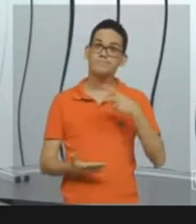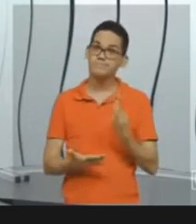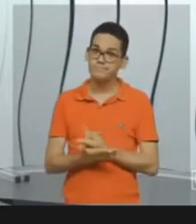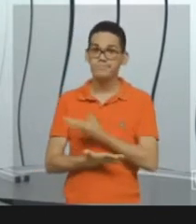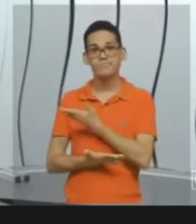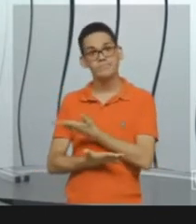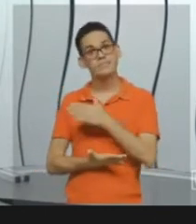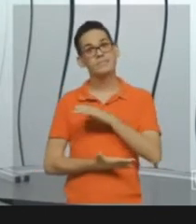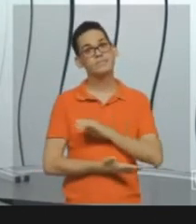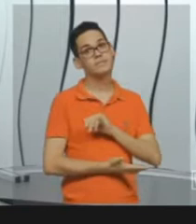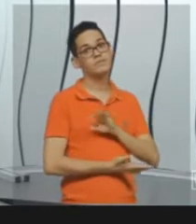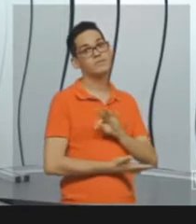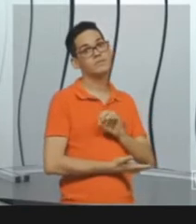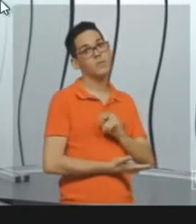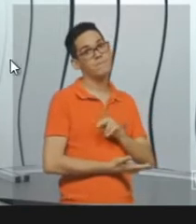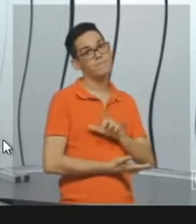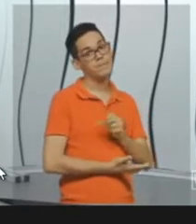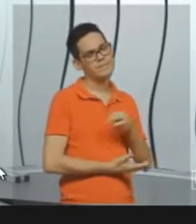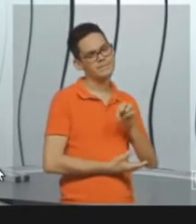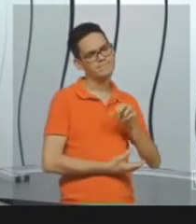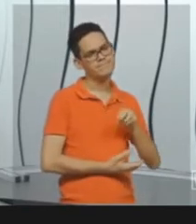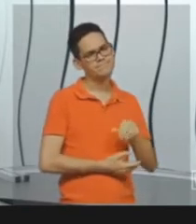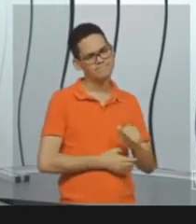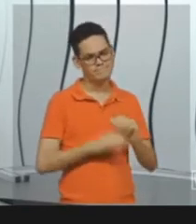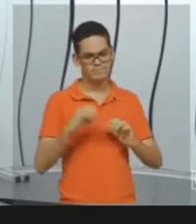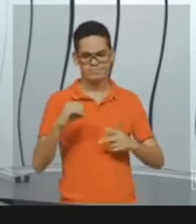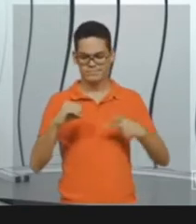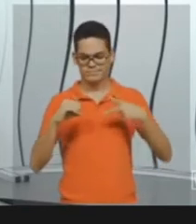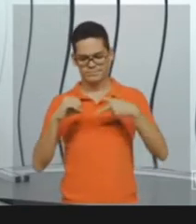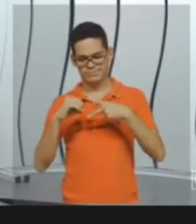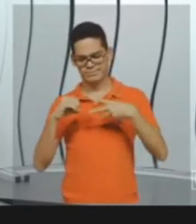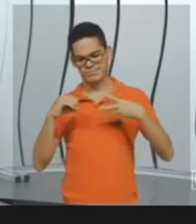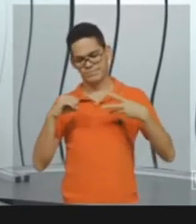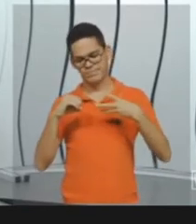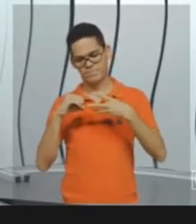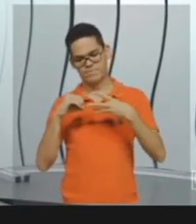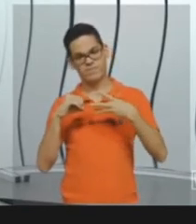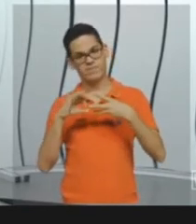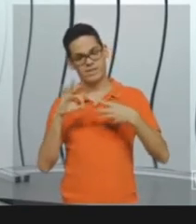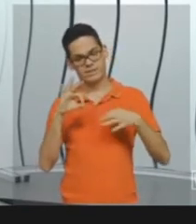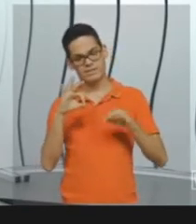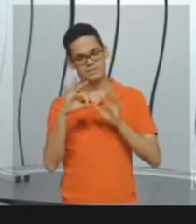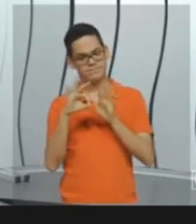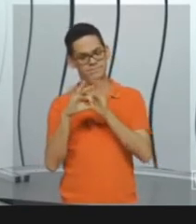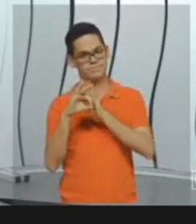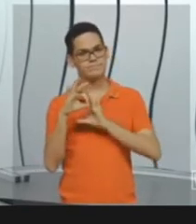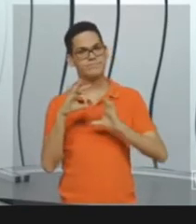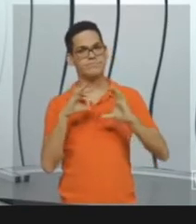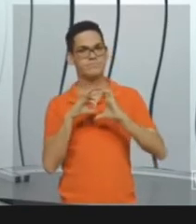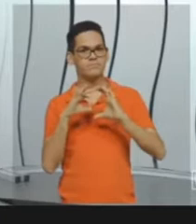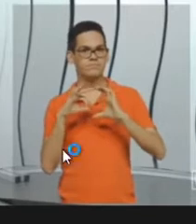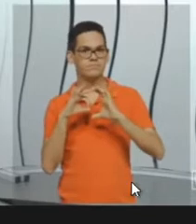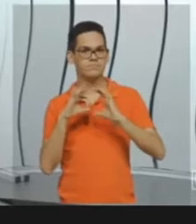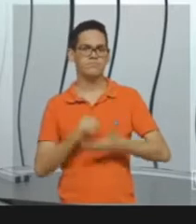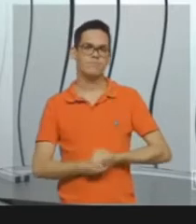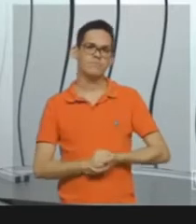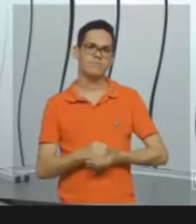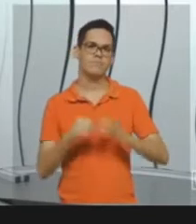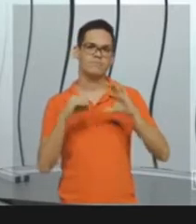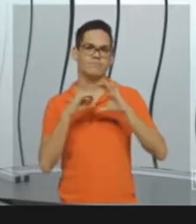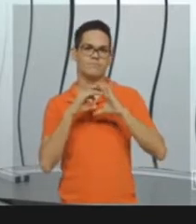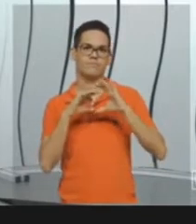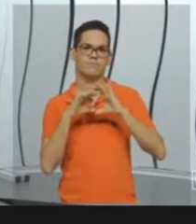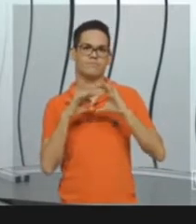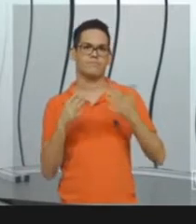no citoplasma. Então é importante haver essa relação núcleo-citoplasma e os poros nucleares vão facilitar